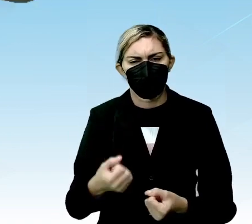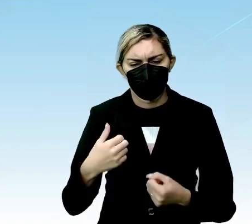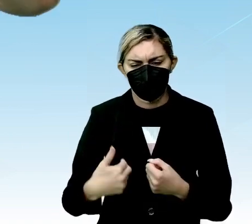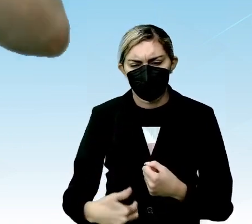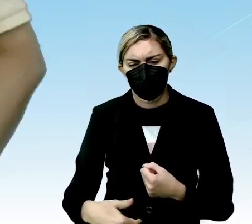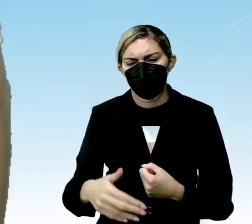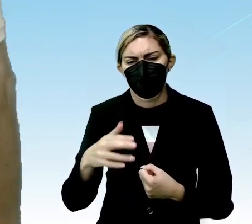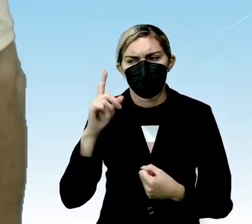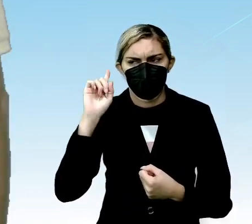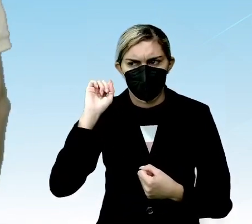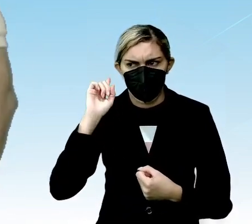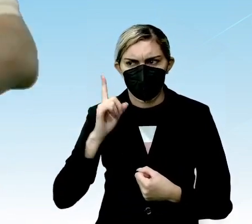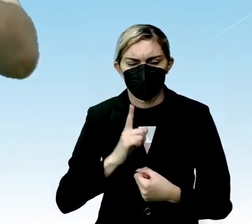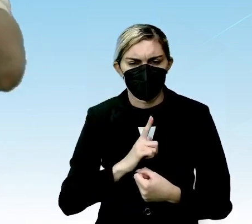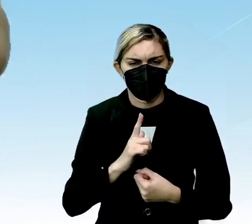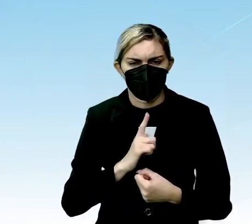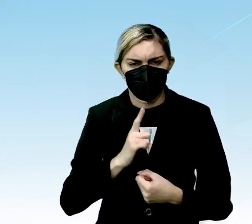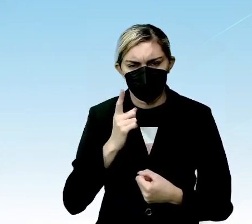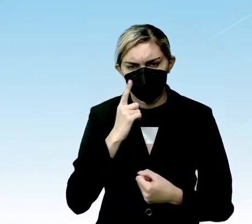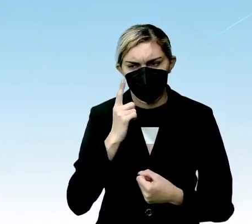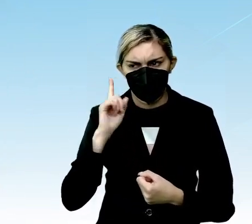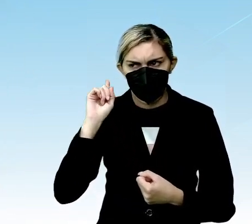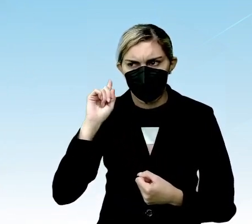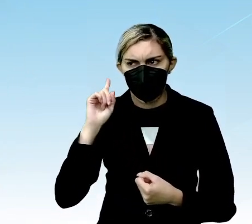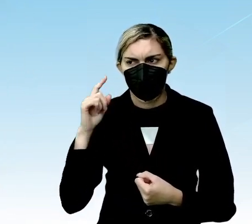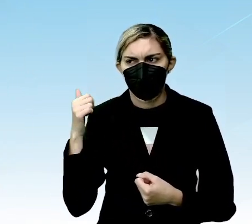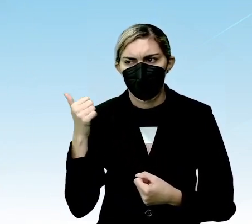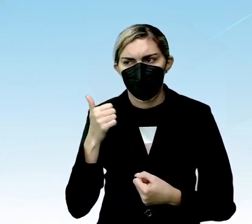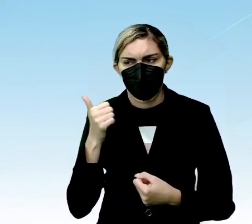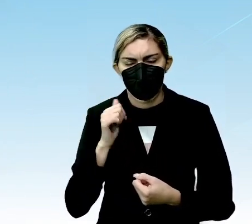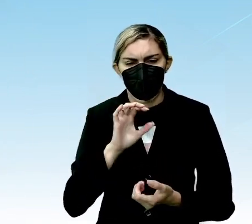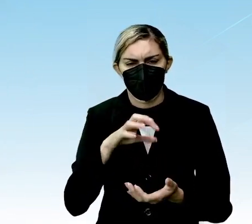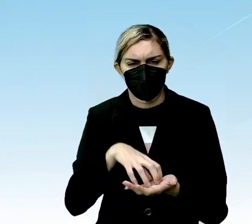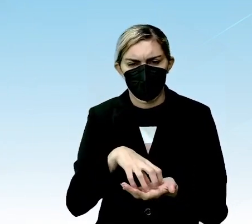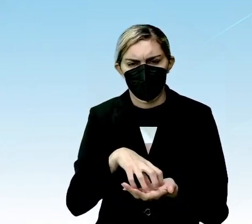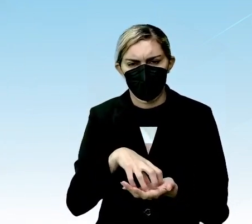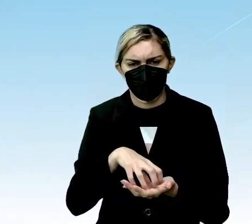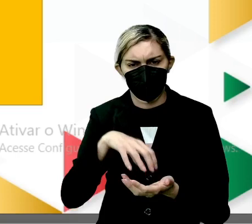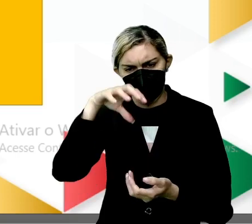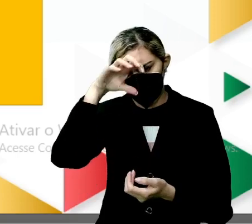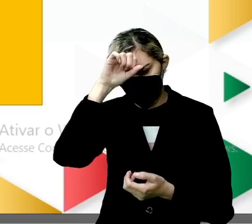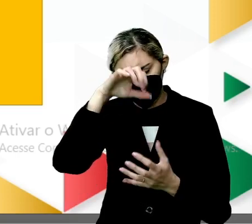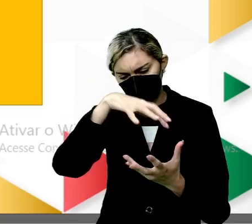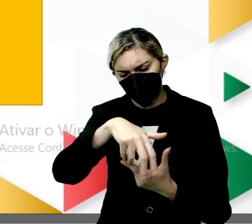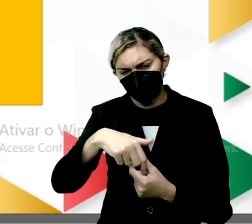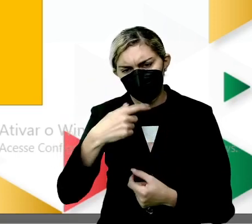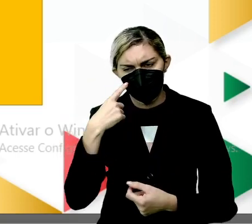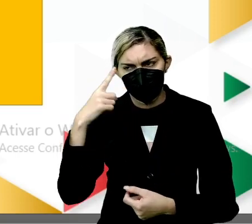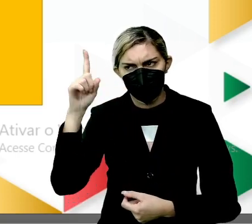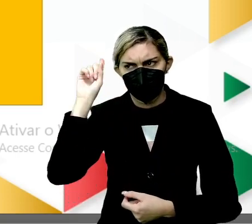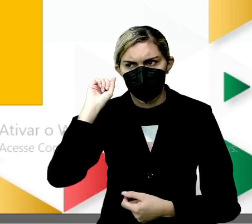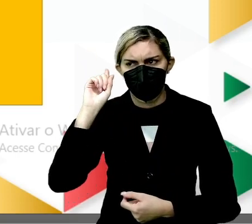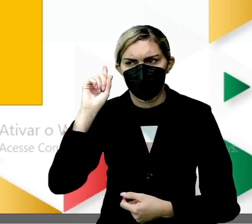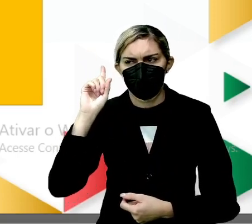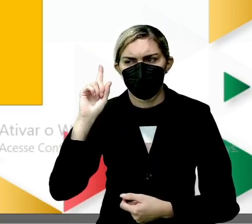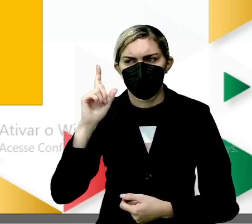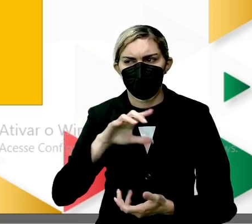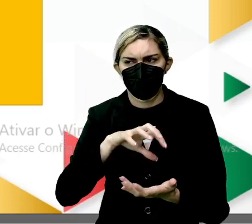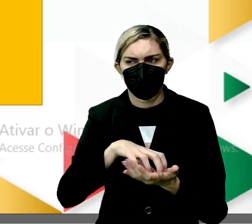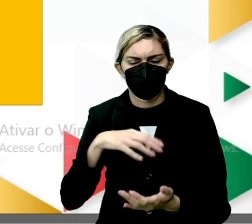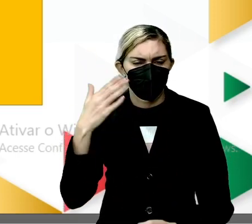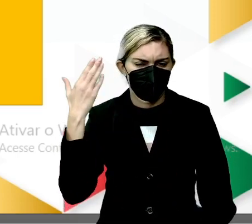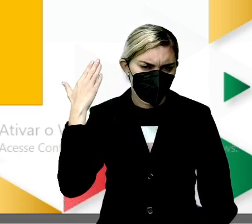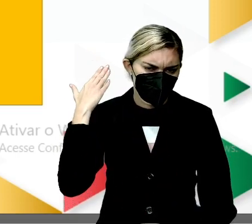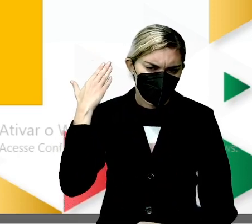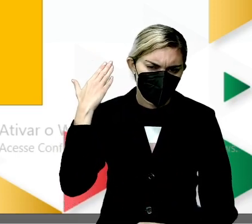passar adiante. E aqui eu tenho, olha aí, o primeiro centro espírita do mundo, vejam só aí, o primeiro centro espírita